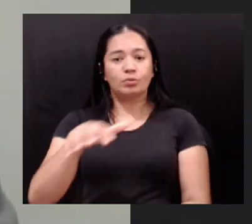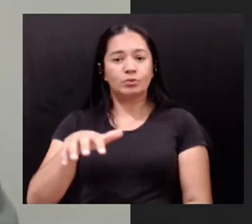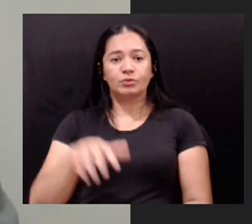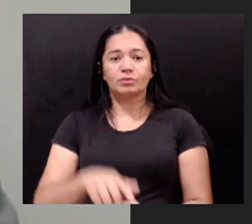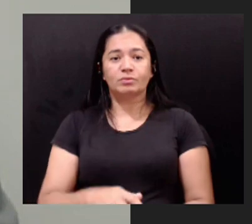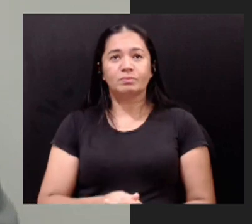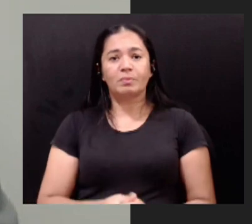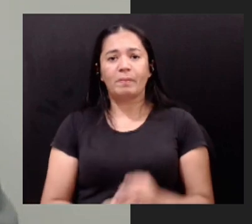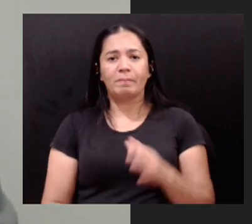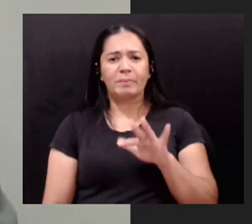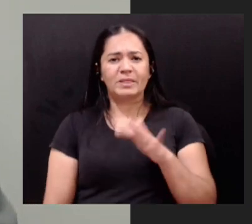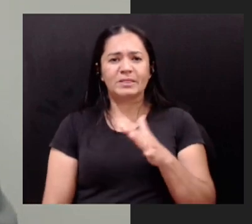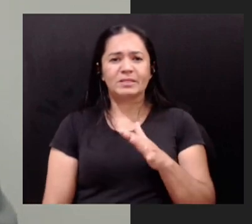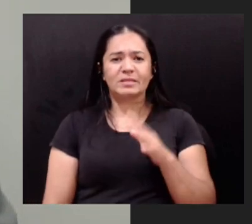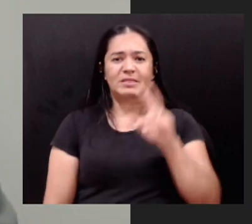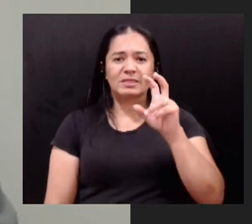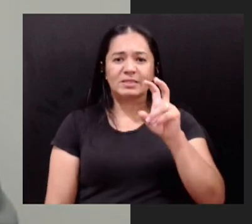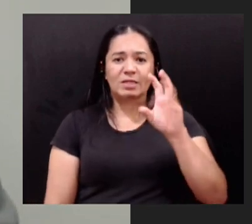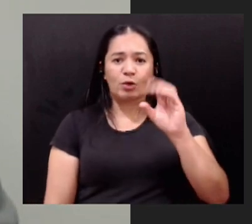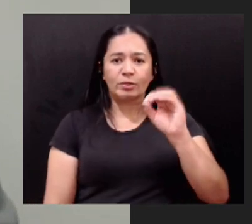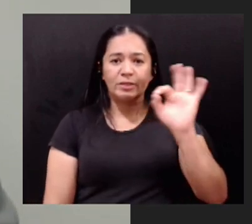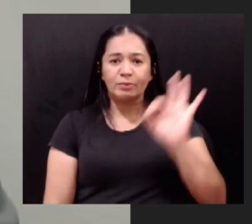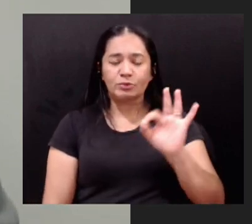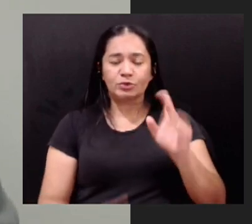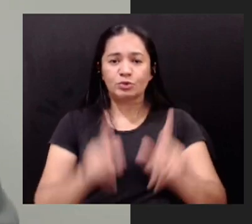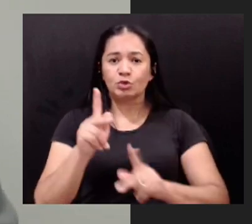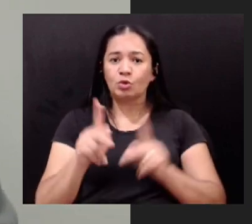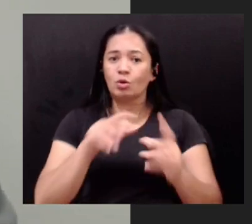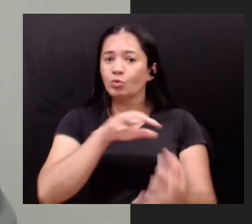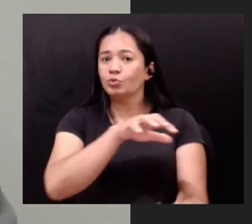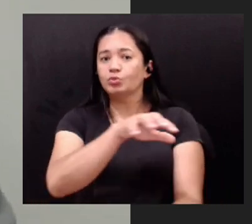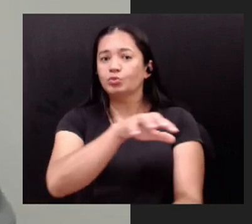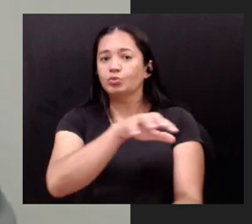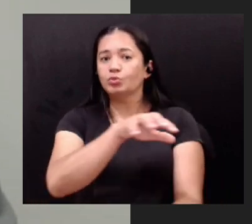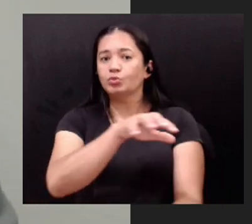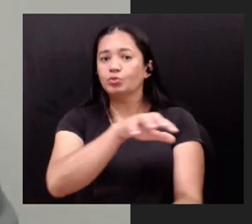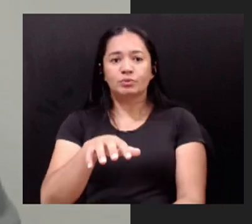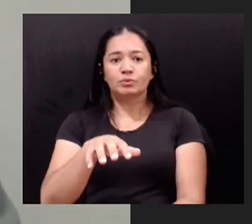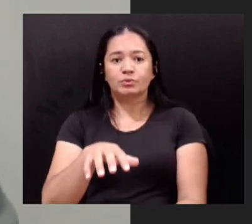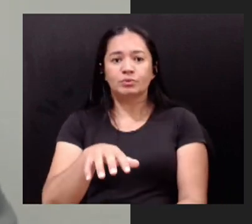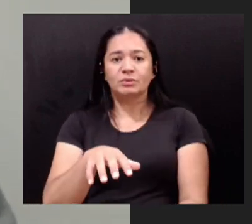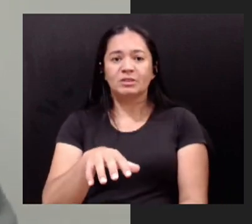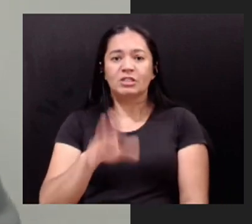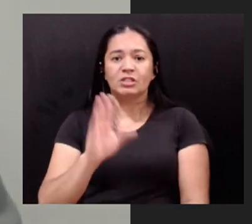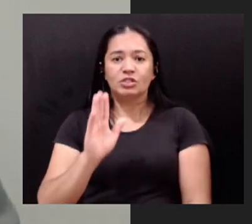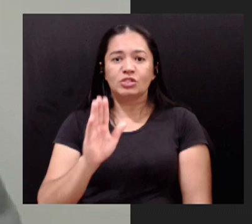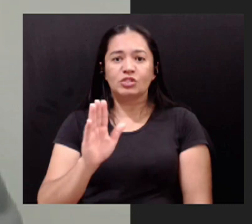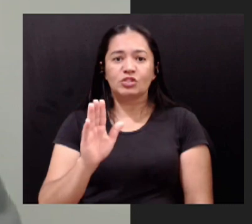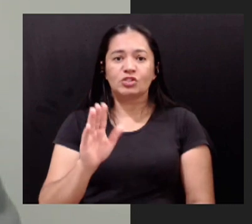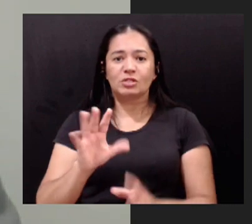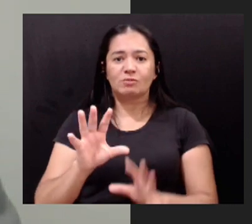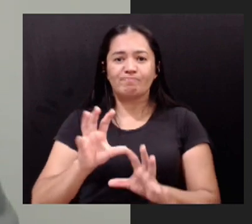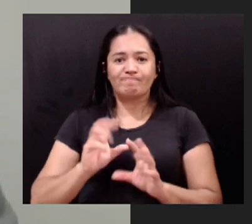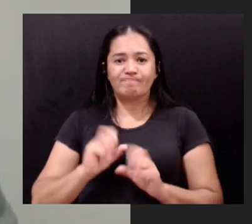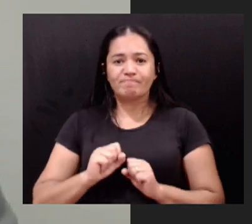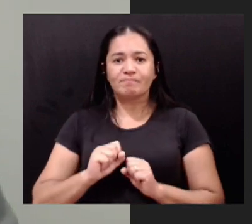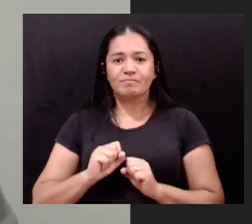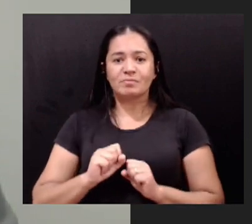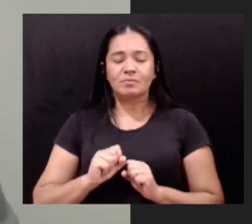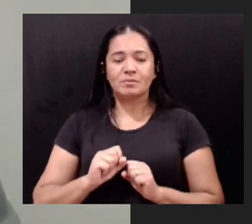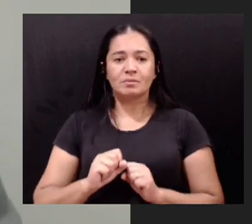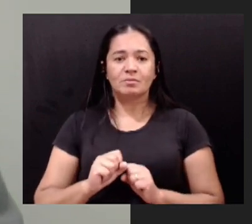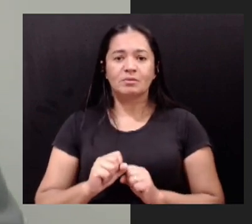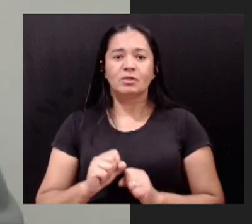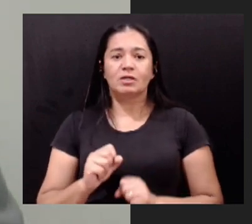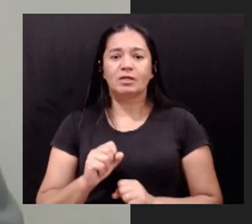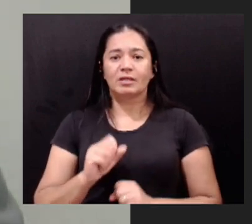menos 50% da população mundial esteja contaminado, né, tenha a bactéria